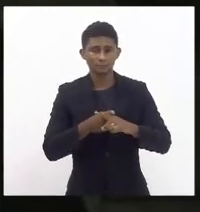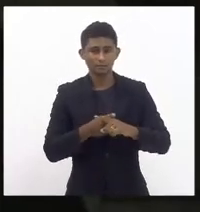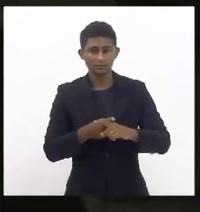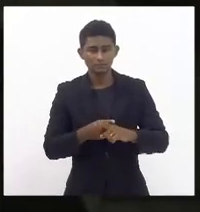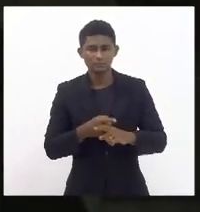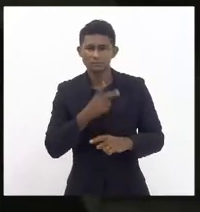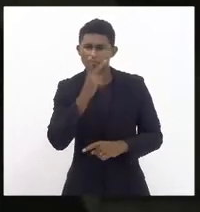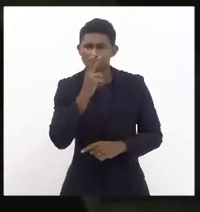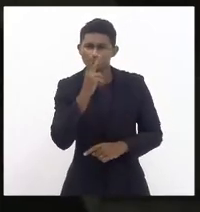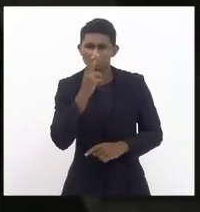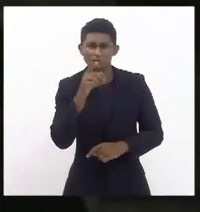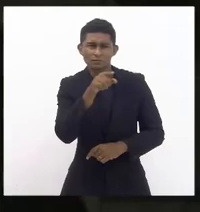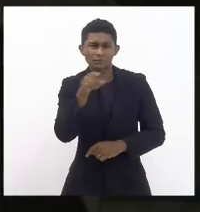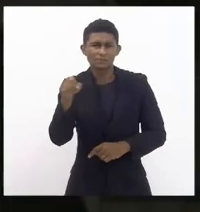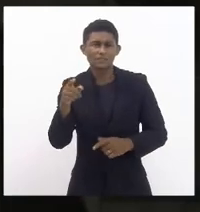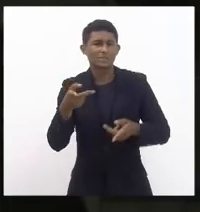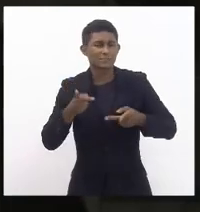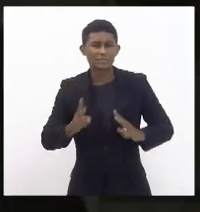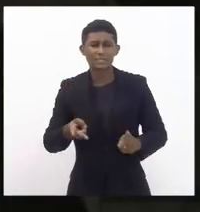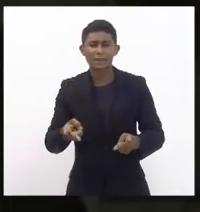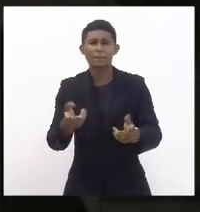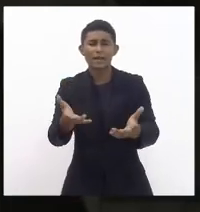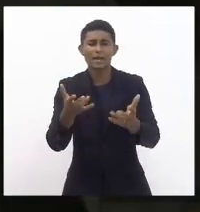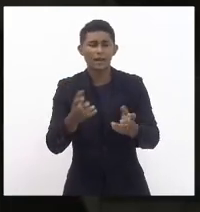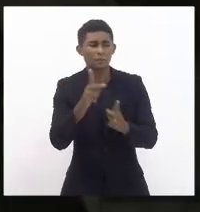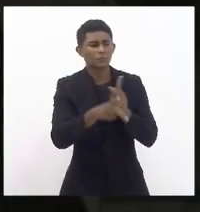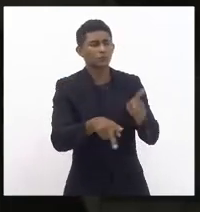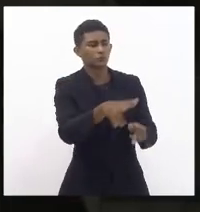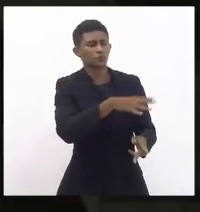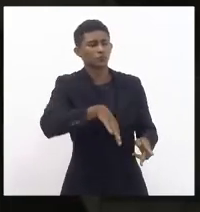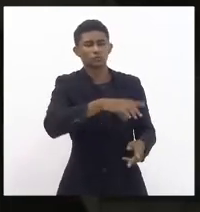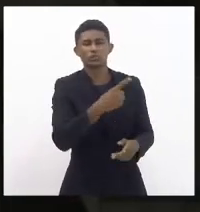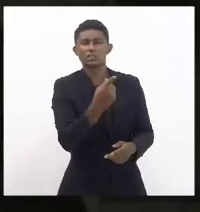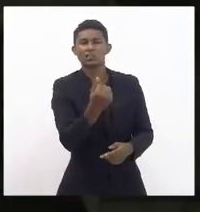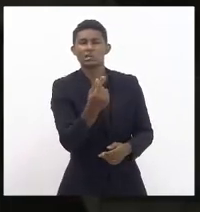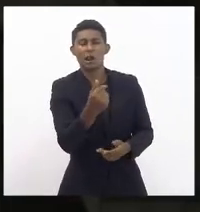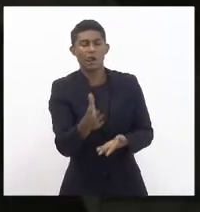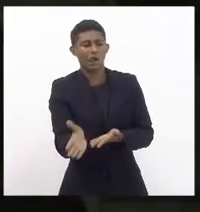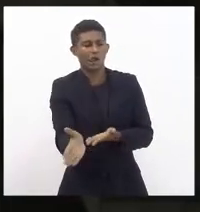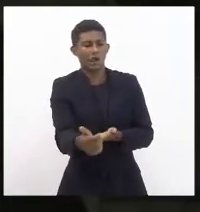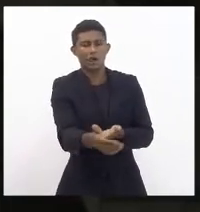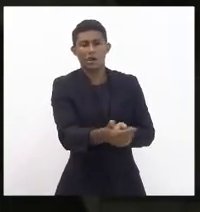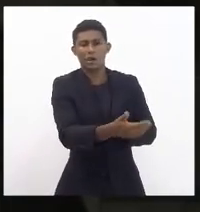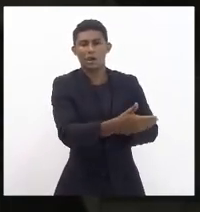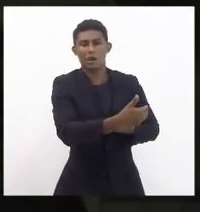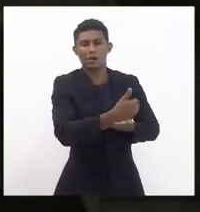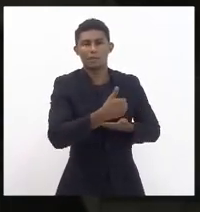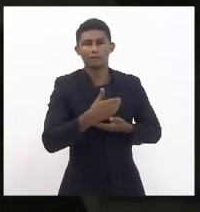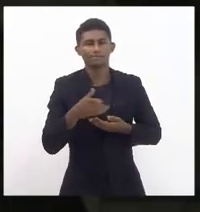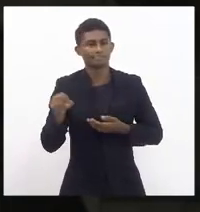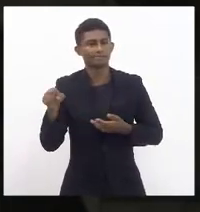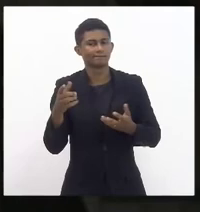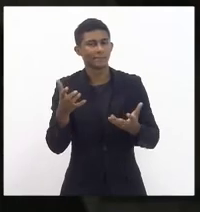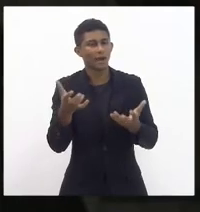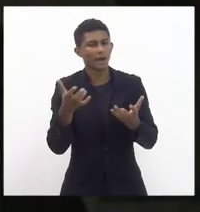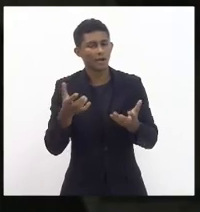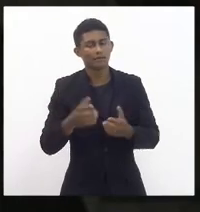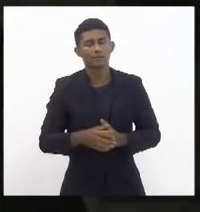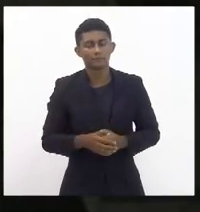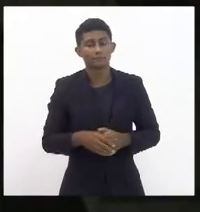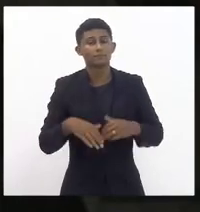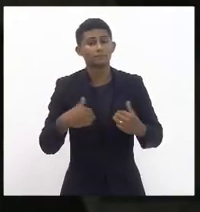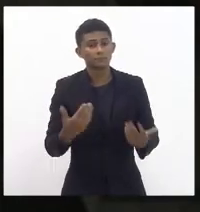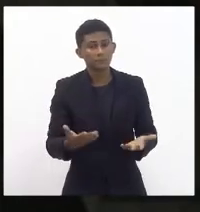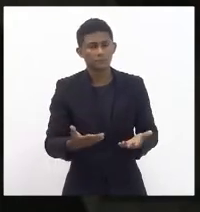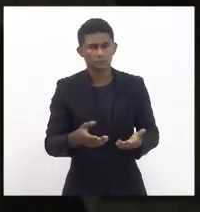sempre meter a mão no bolso do cidadão meter a mão no bolso do cidadão e esse